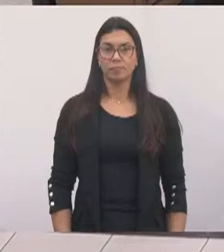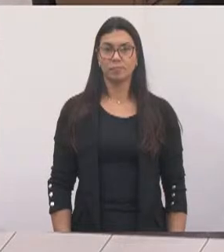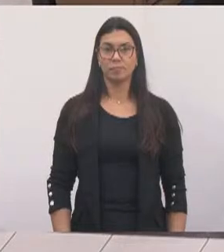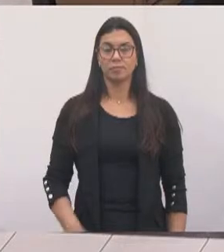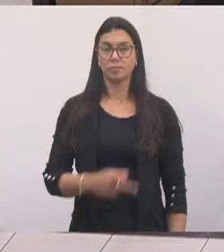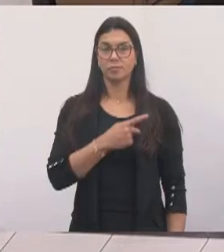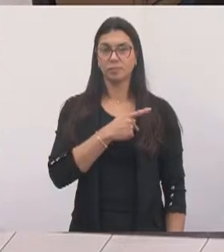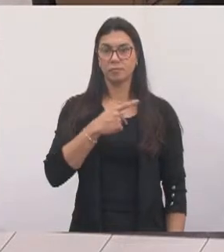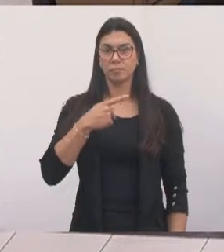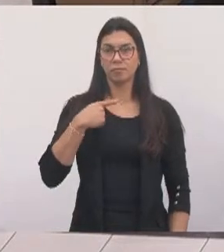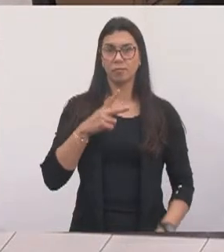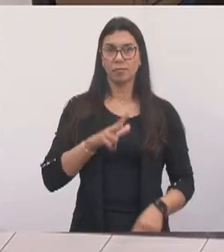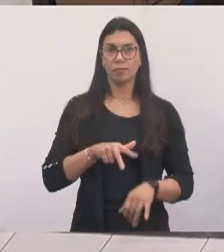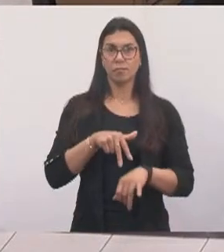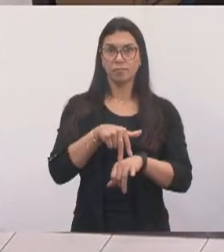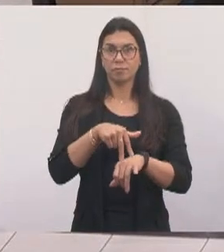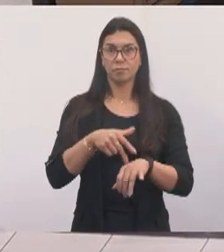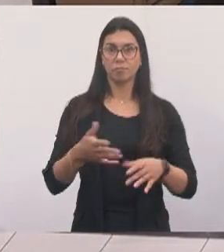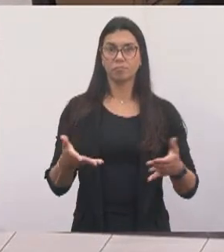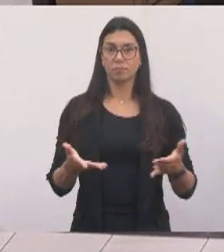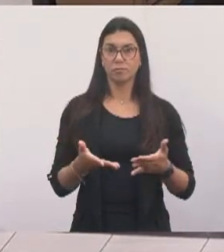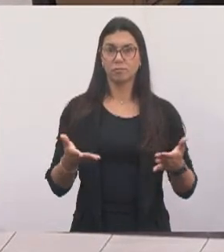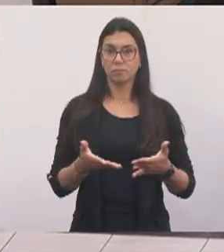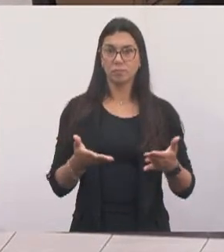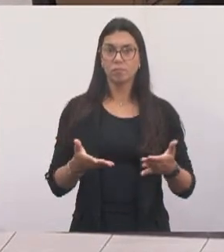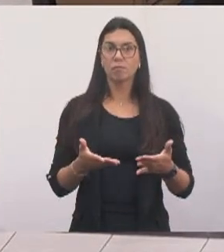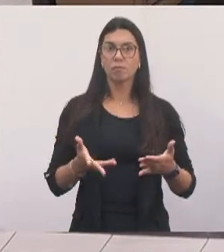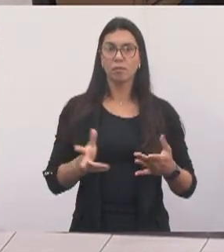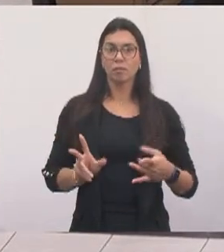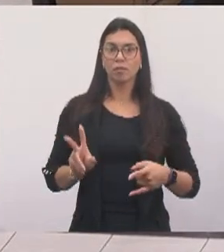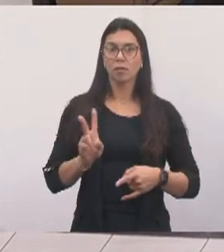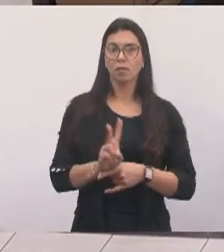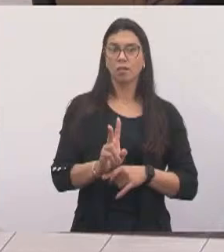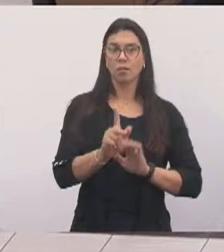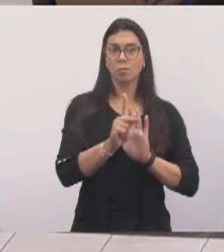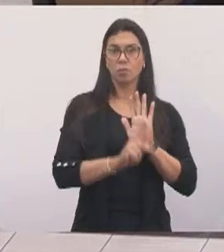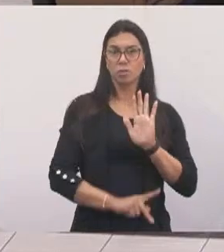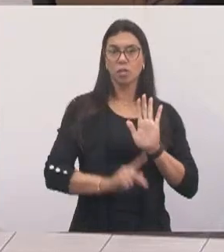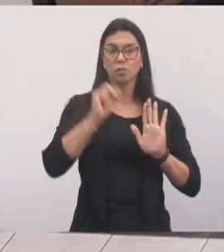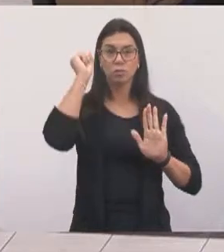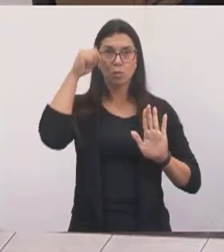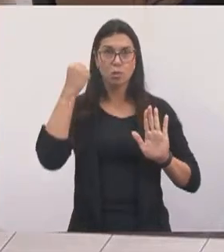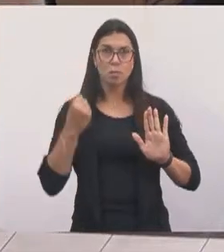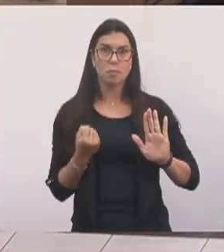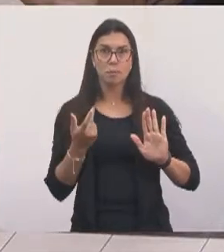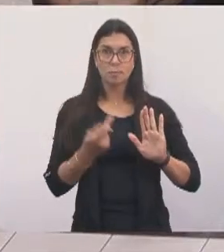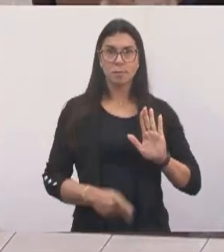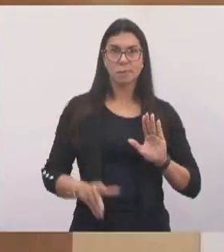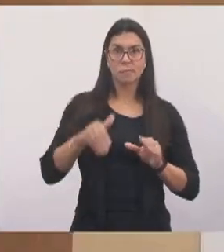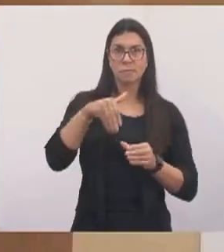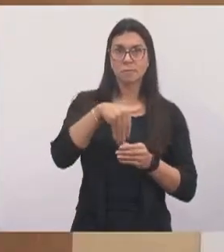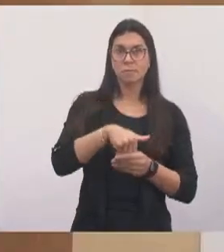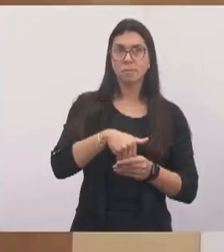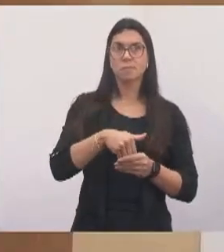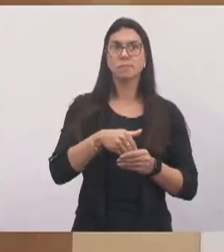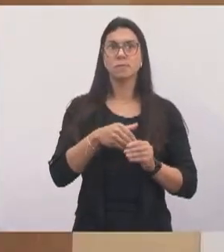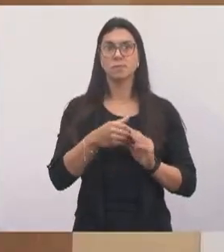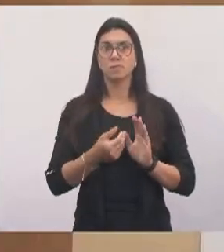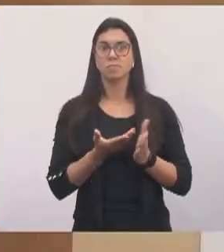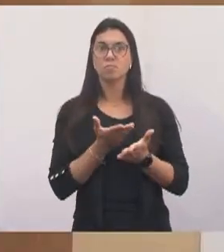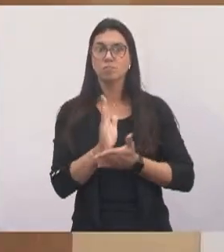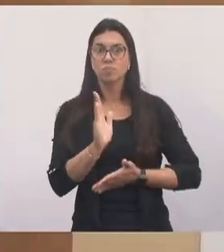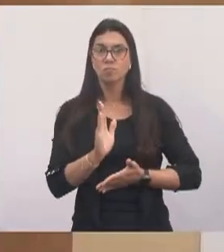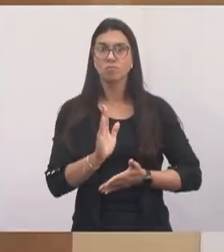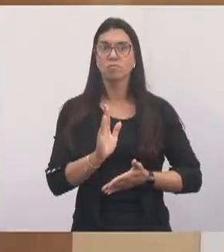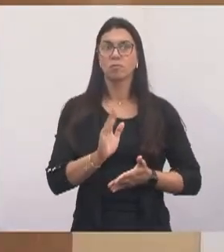Senhor presidente, subo aqui a essa tribuna para defender, o projeto da Sônia, que foi aqui aprovado e foi vetado pelo atual prefeito,